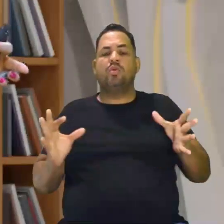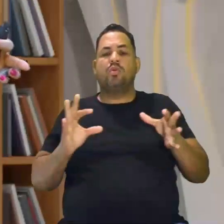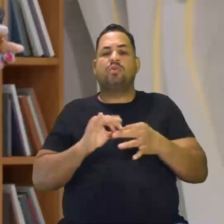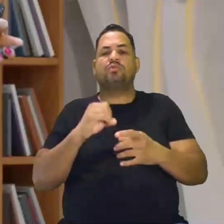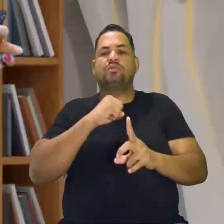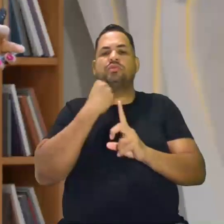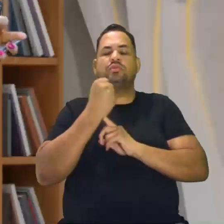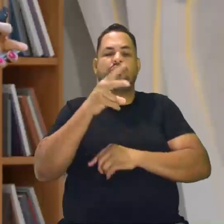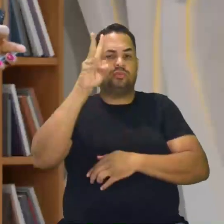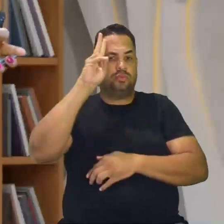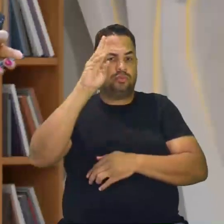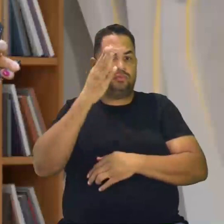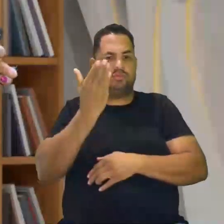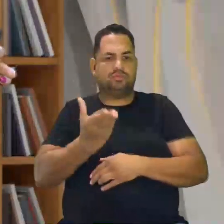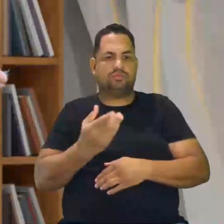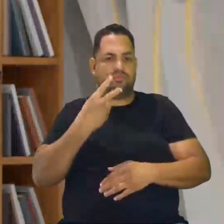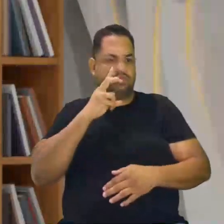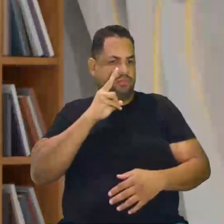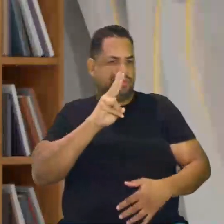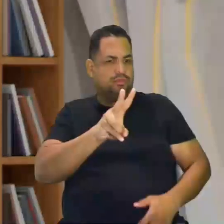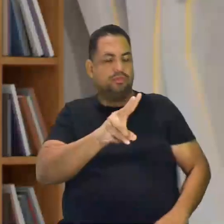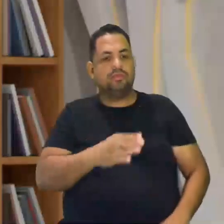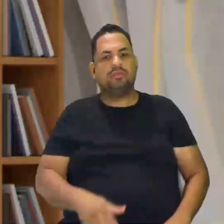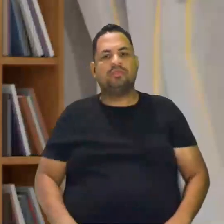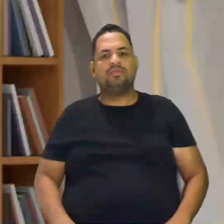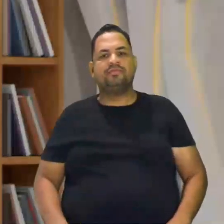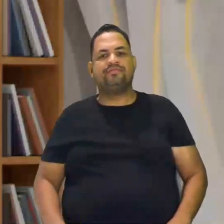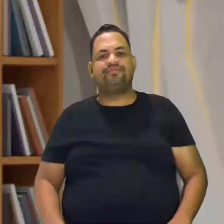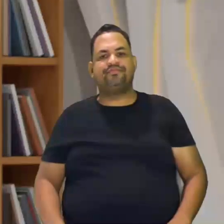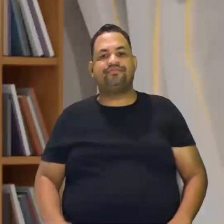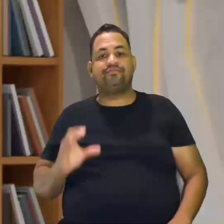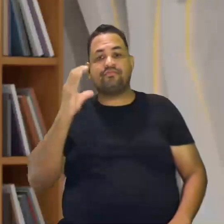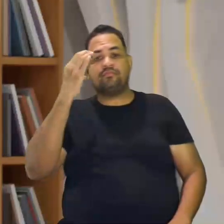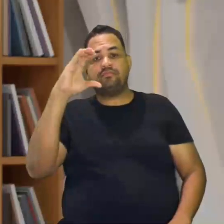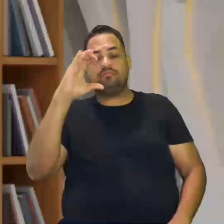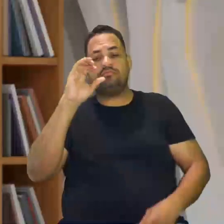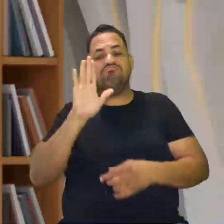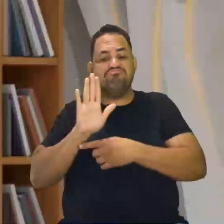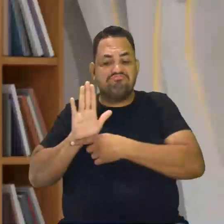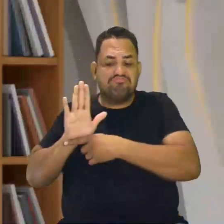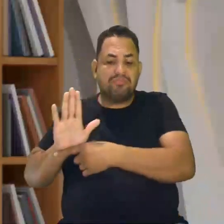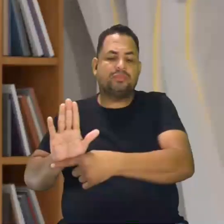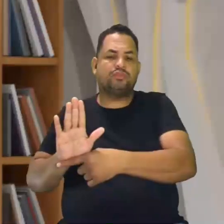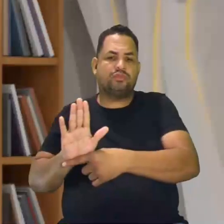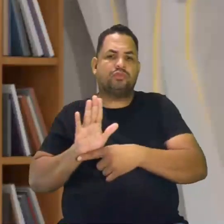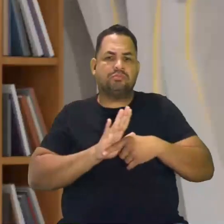esse que vocês acabam de ver no quadro. E a ciência, ela foi...